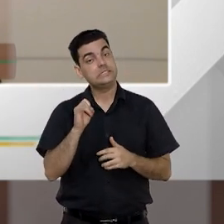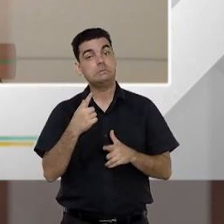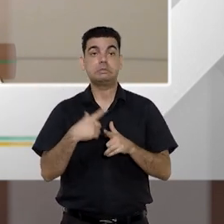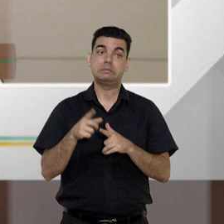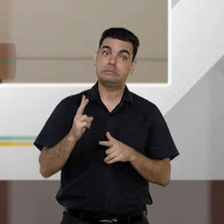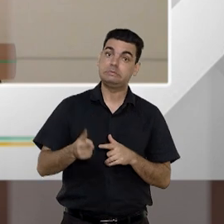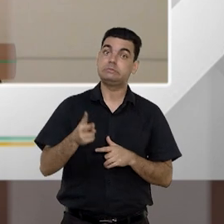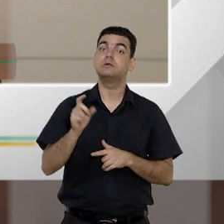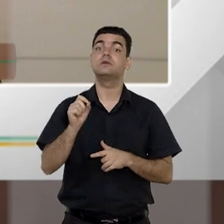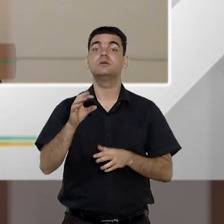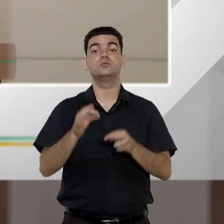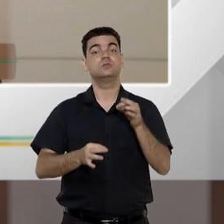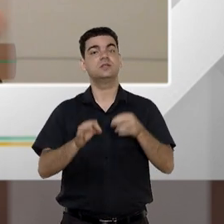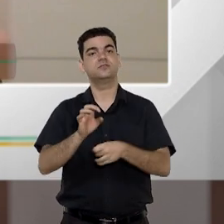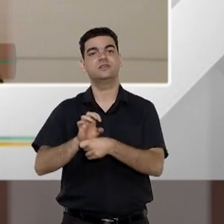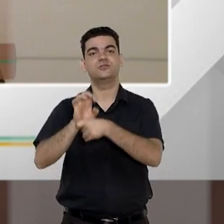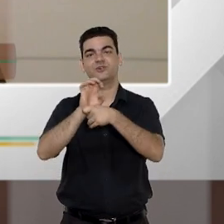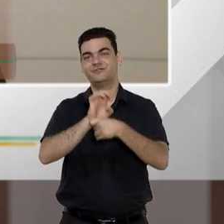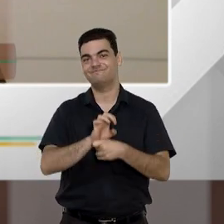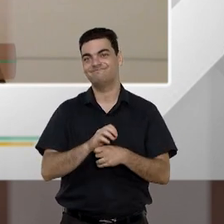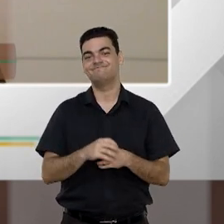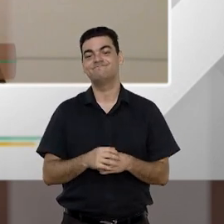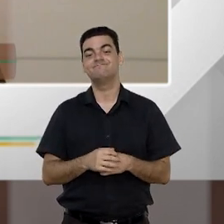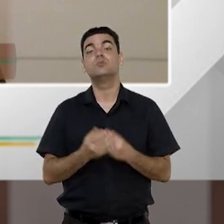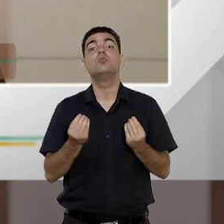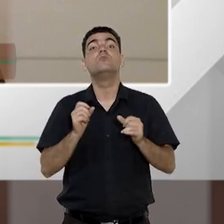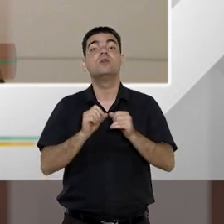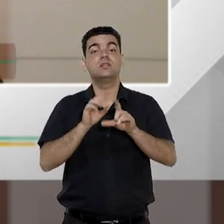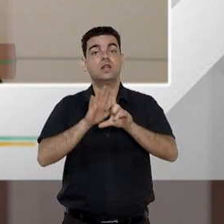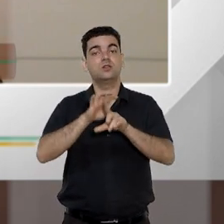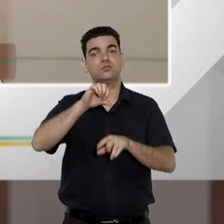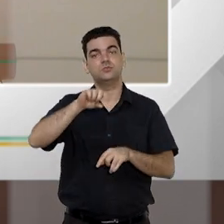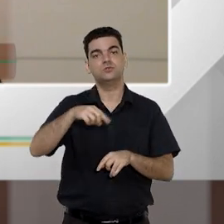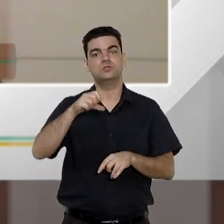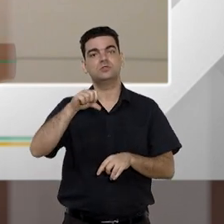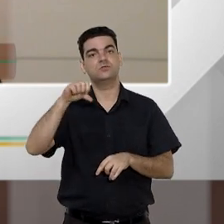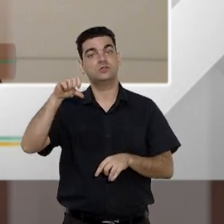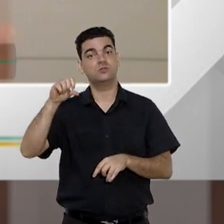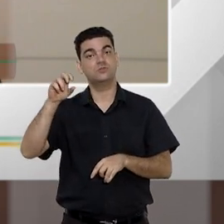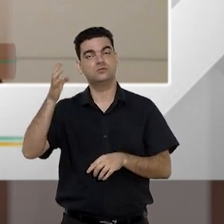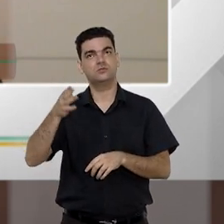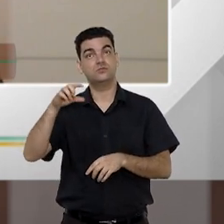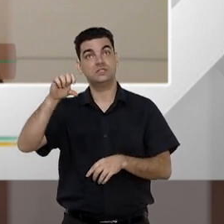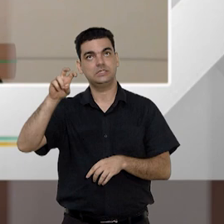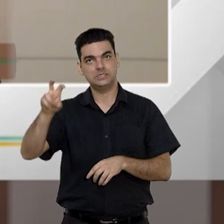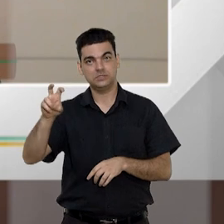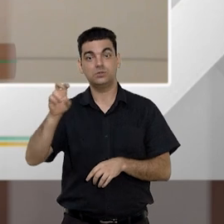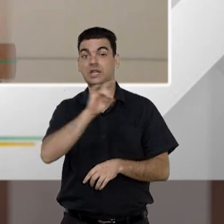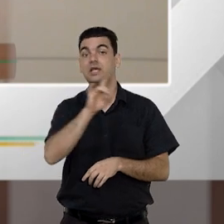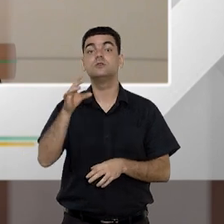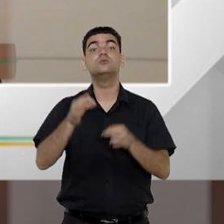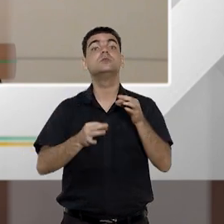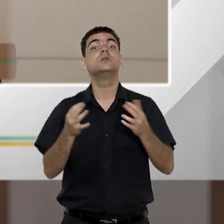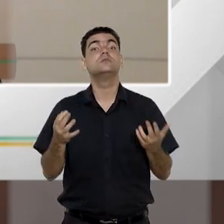o problema persistia nos juizados estaduais. O que fazer na Lei 9.099/95, nos juizados